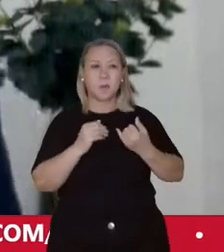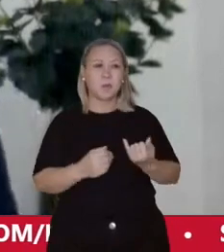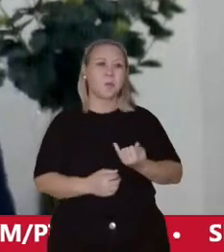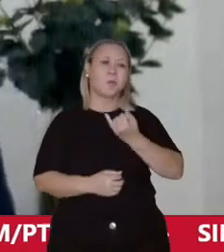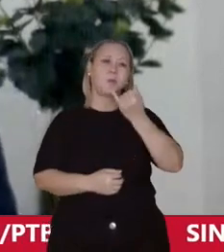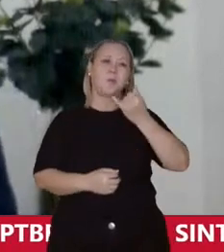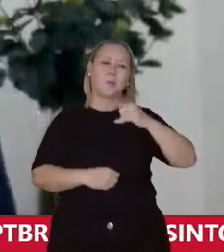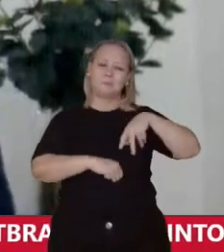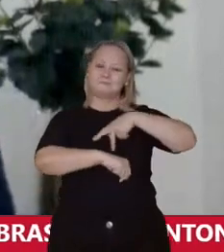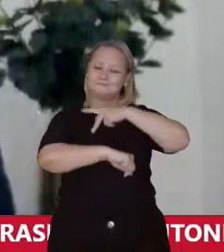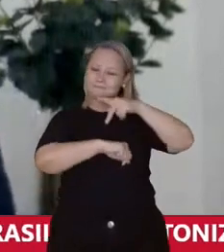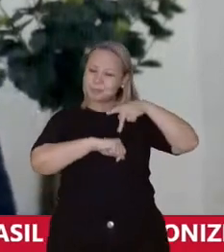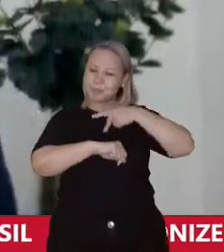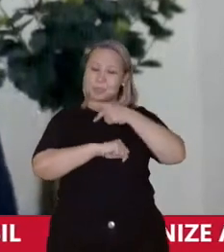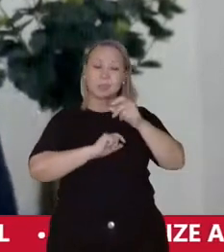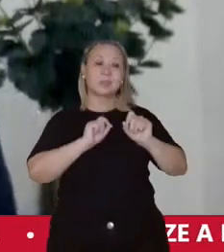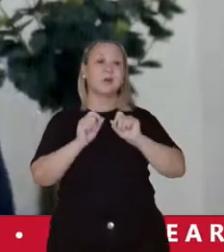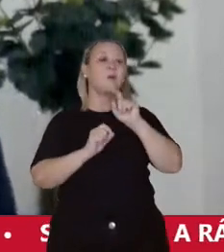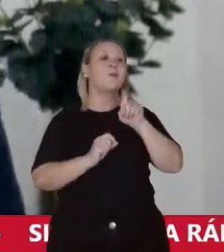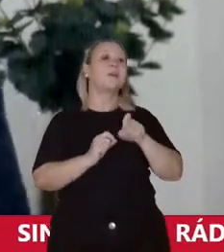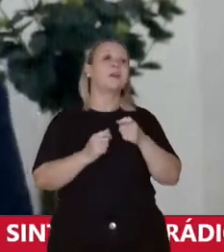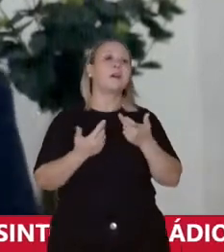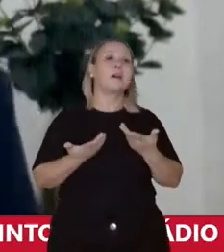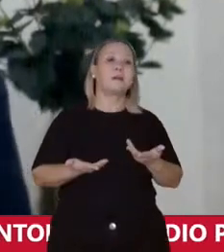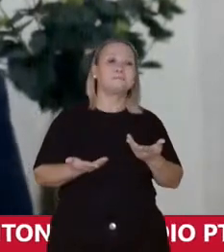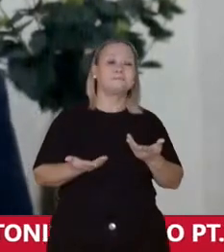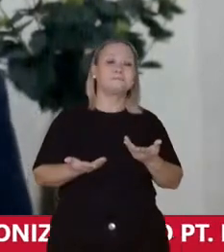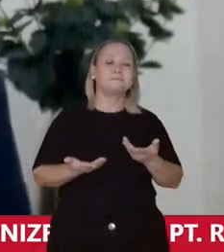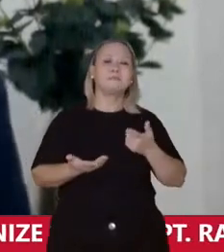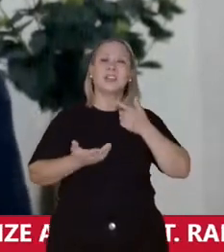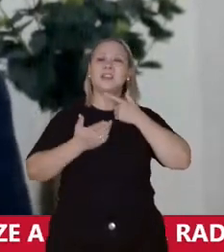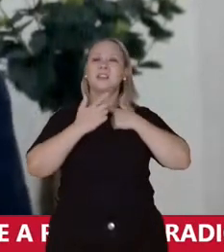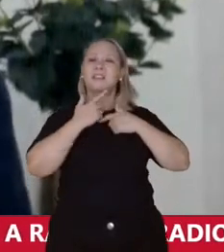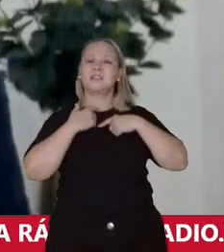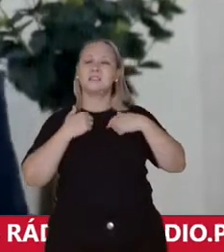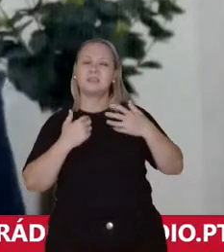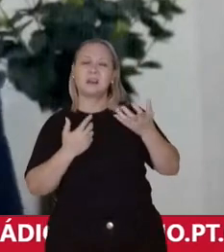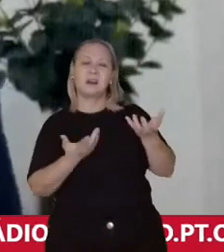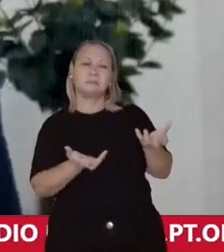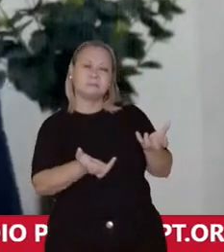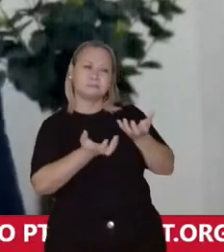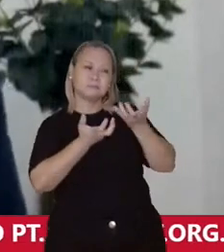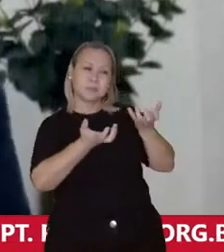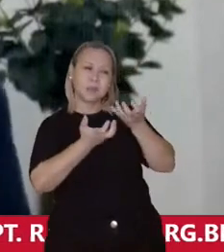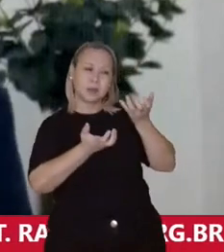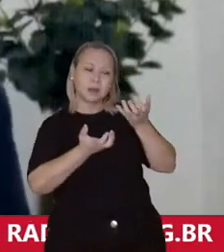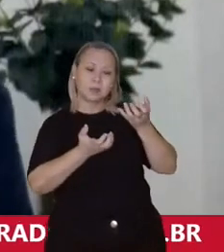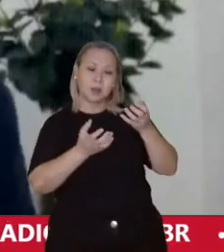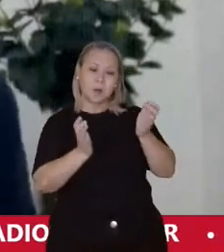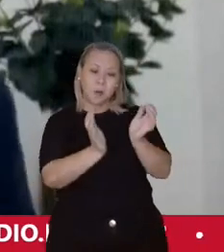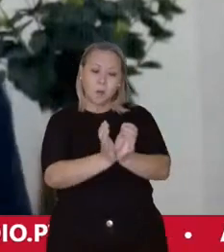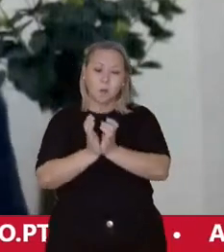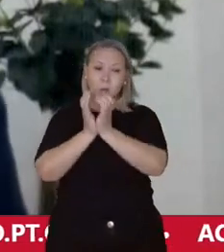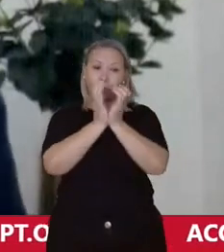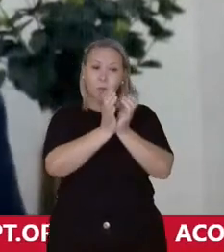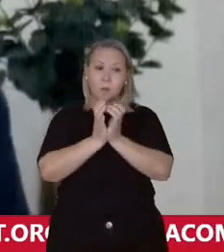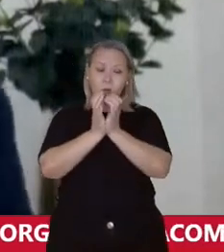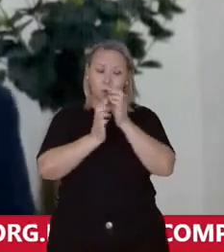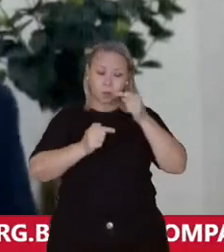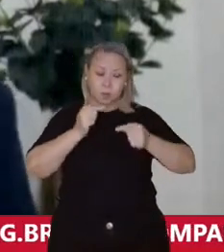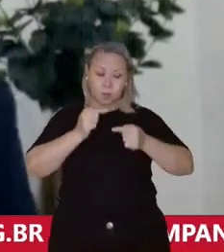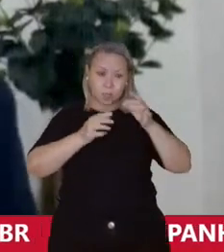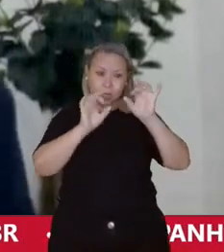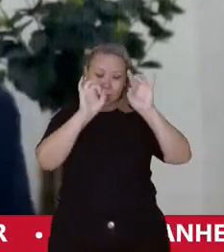para uma nação, que é buscar construir um conjunto de políticas específicas para a juventude